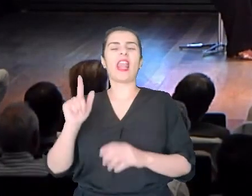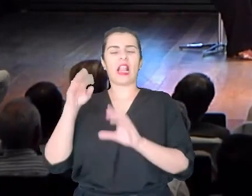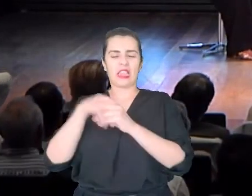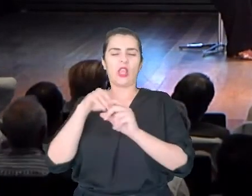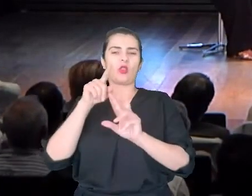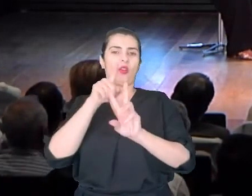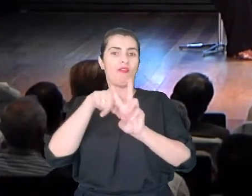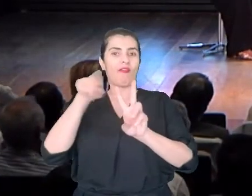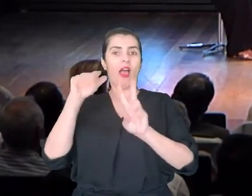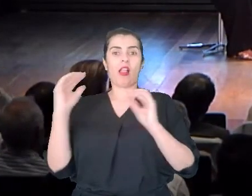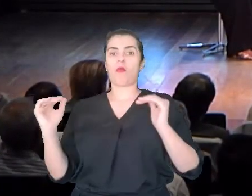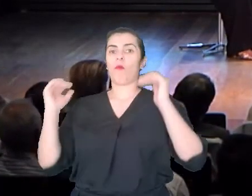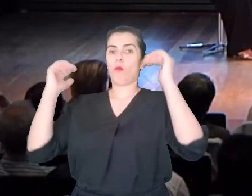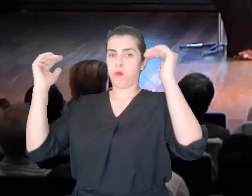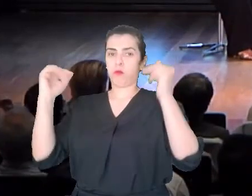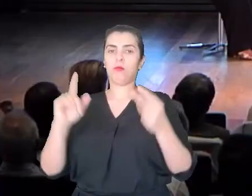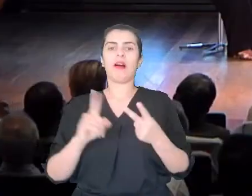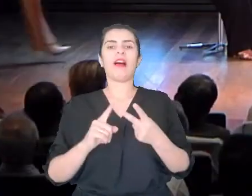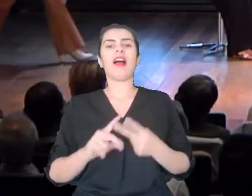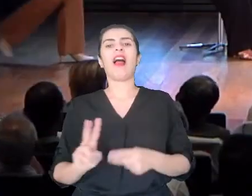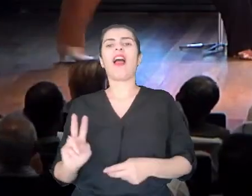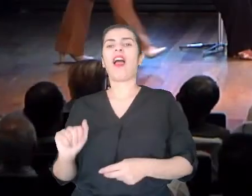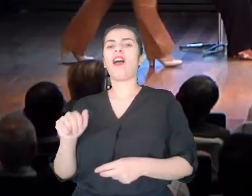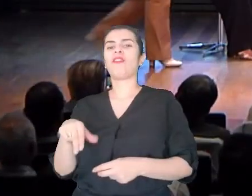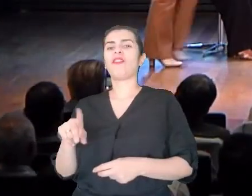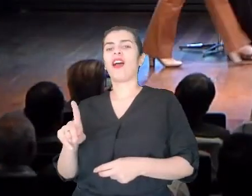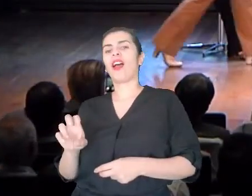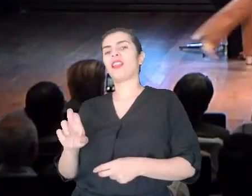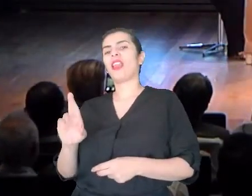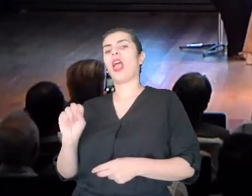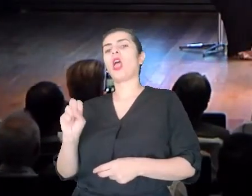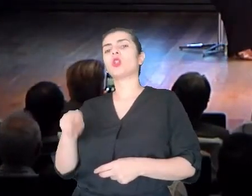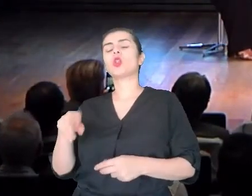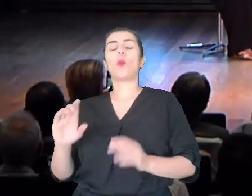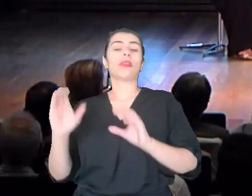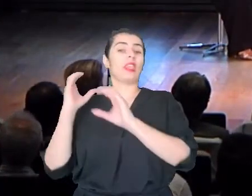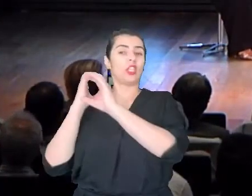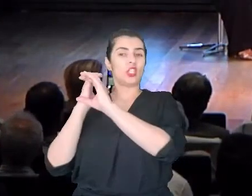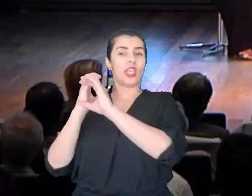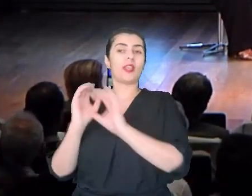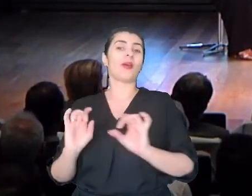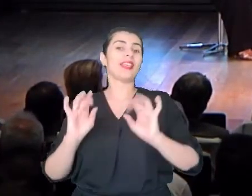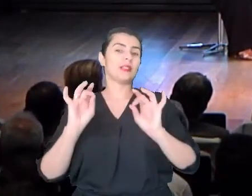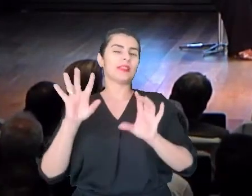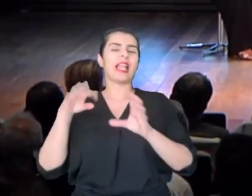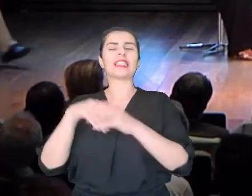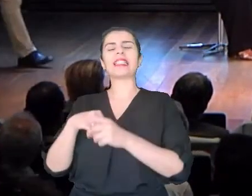e Wanderson Silvério Silva, que é engenheiro especialista na Samarco.